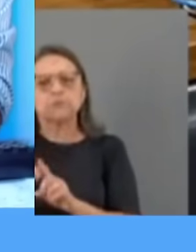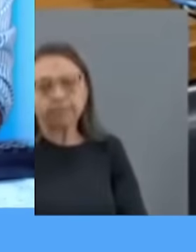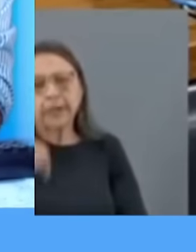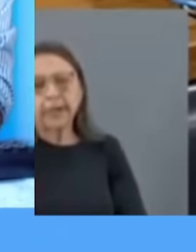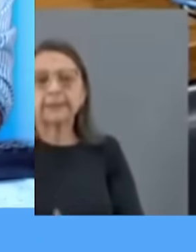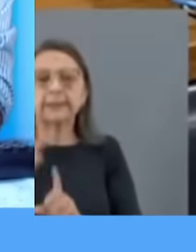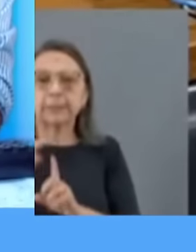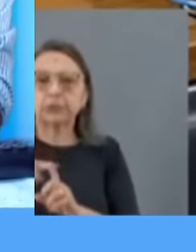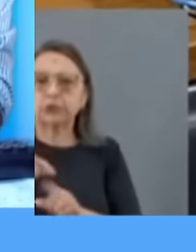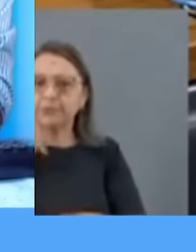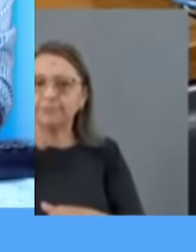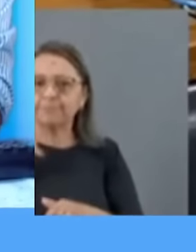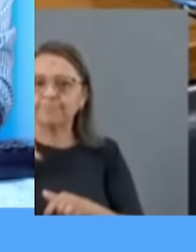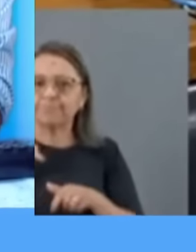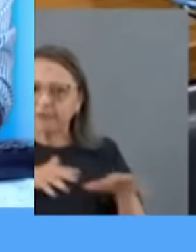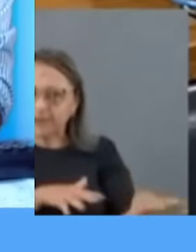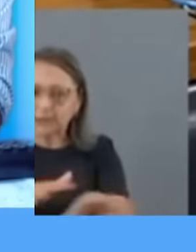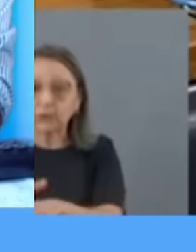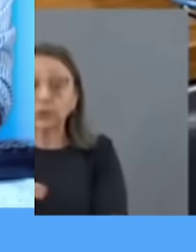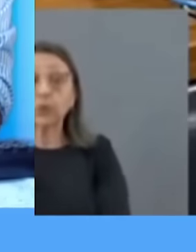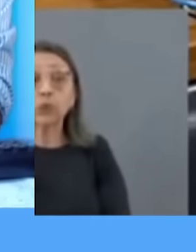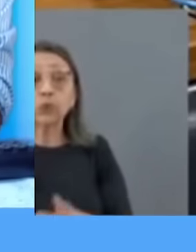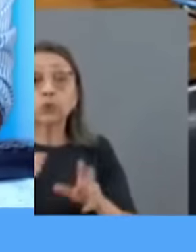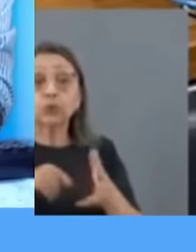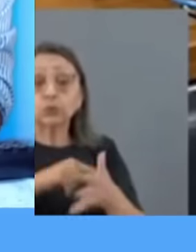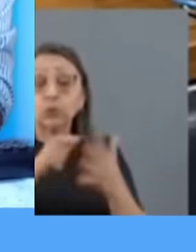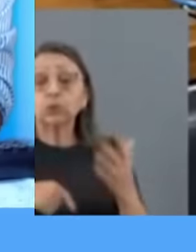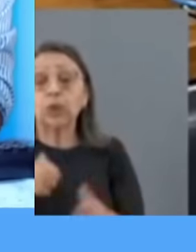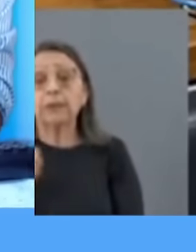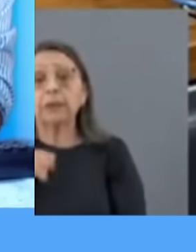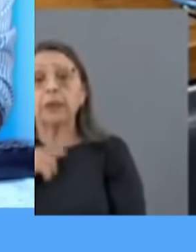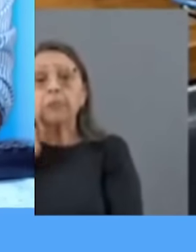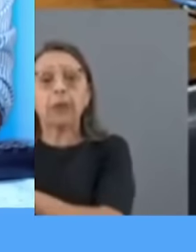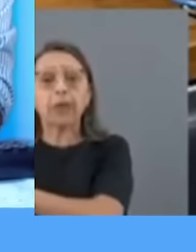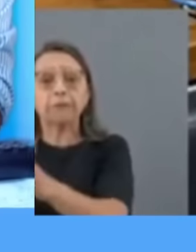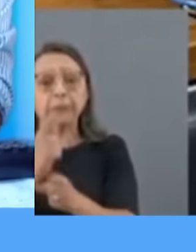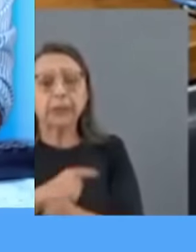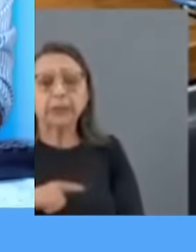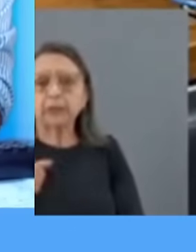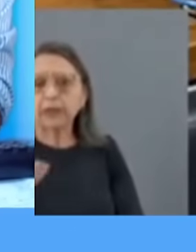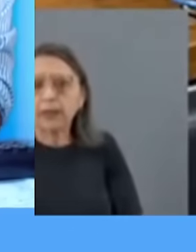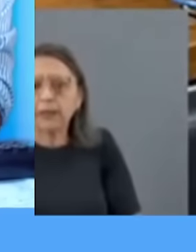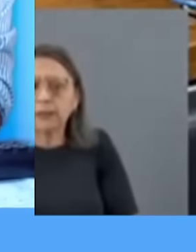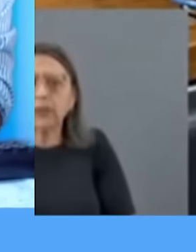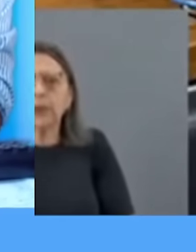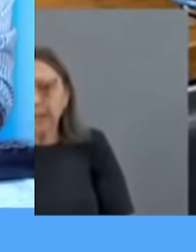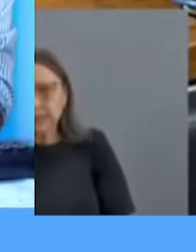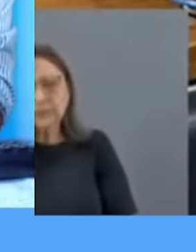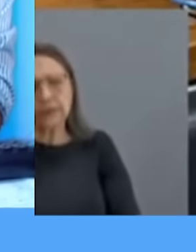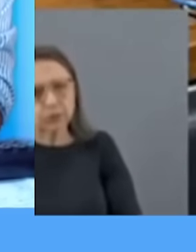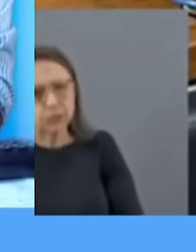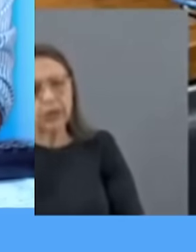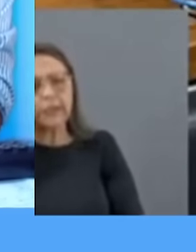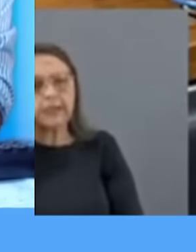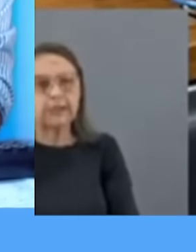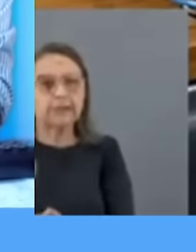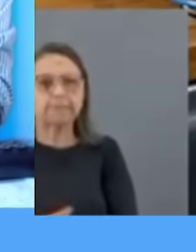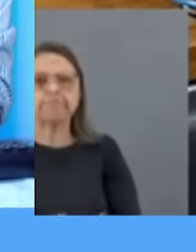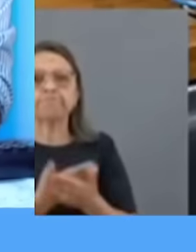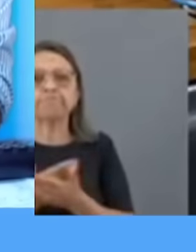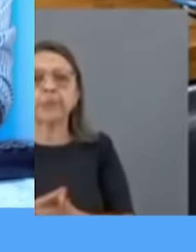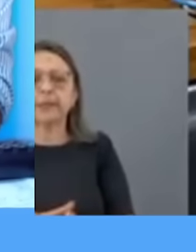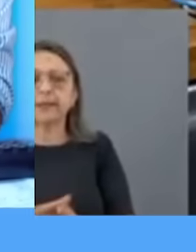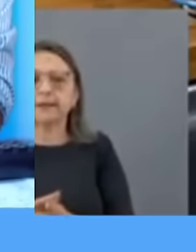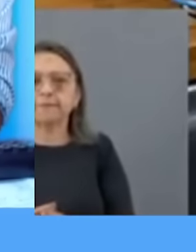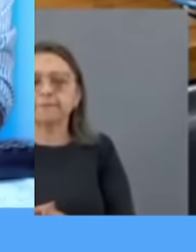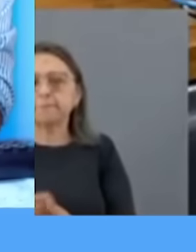Nacional. Todos esses, a ABIN, presidente, identificou que estariam lá. Então, essas pessoas que feriram a senhora, os outros